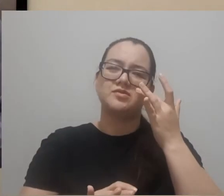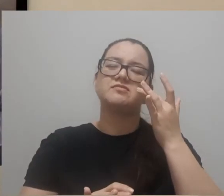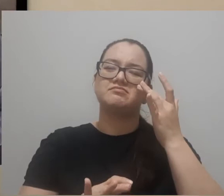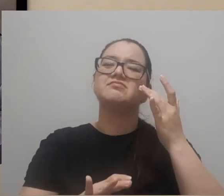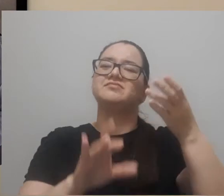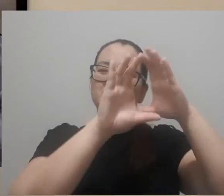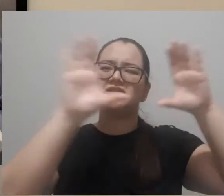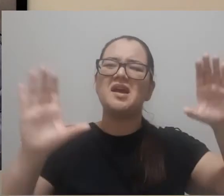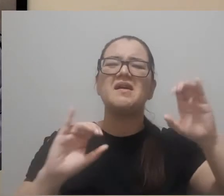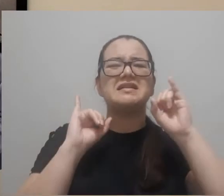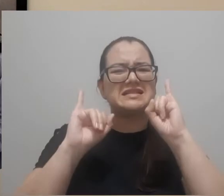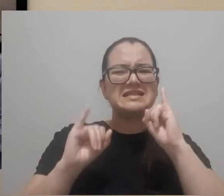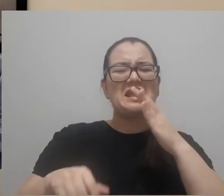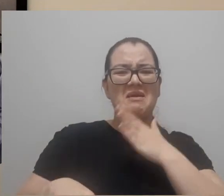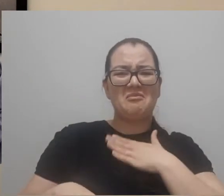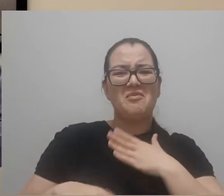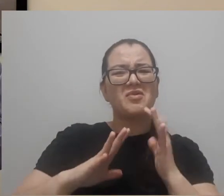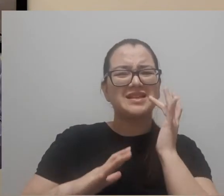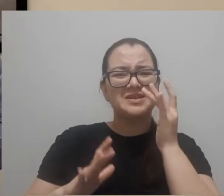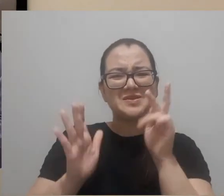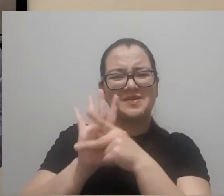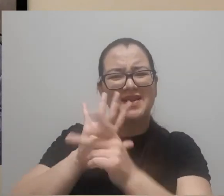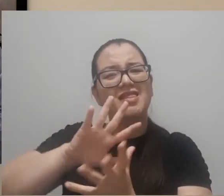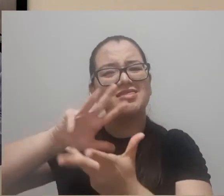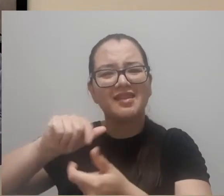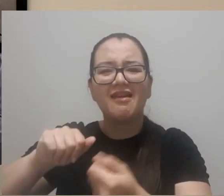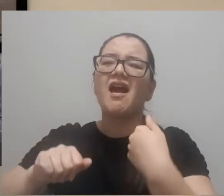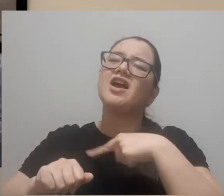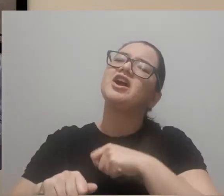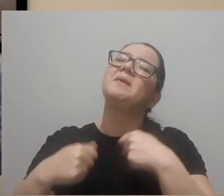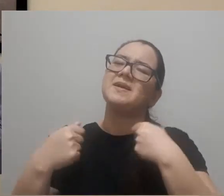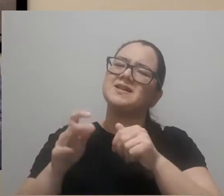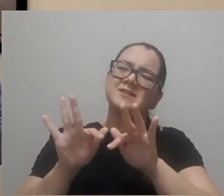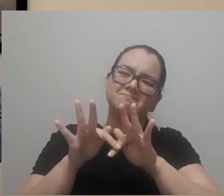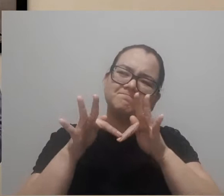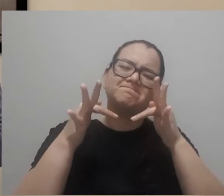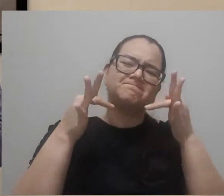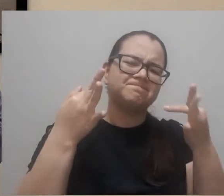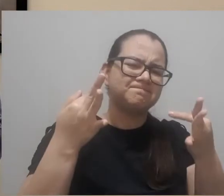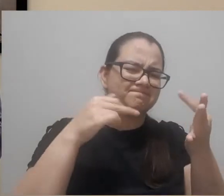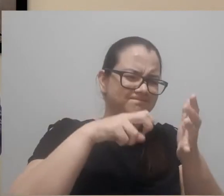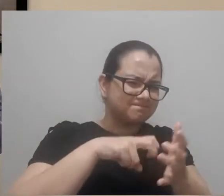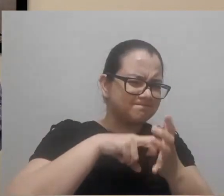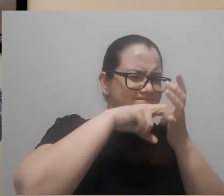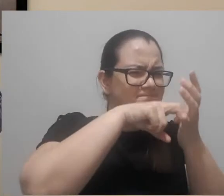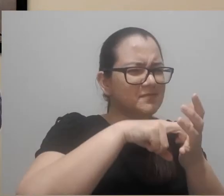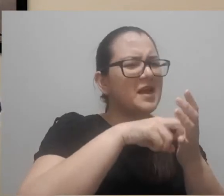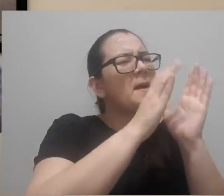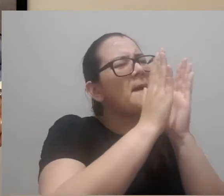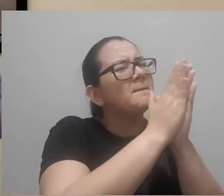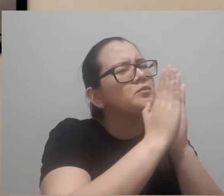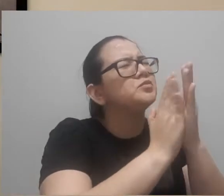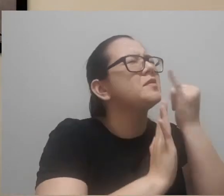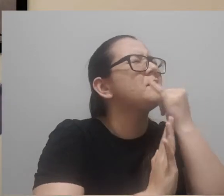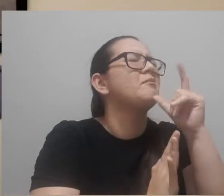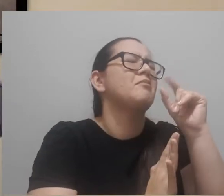pecado e nos arrependermos diante do Senhor, implorando o seu perdão. O